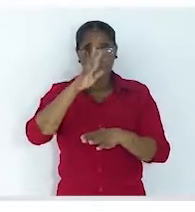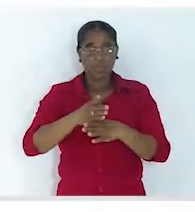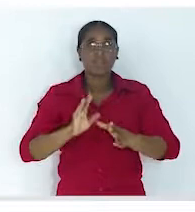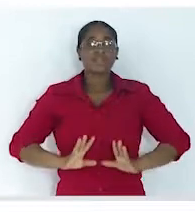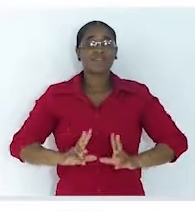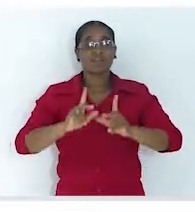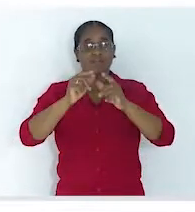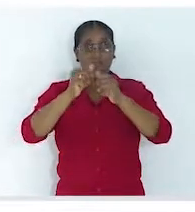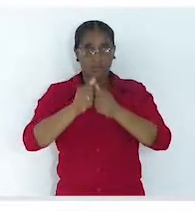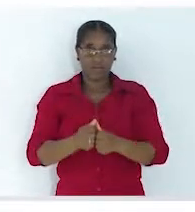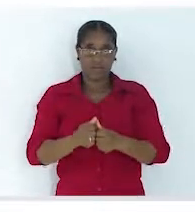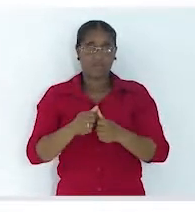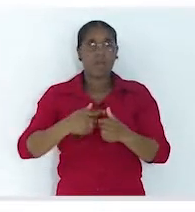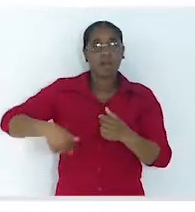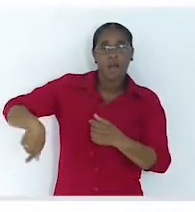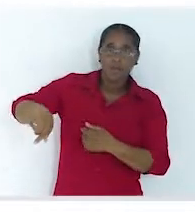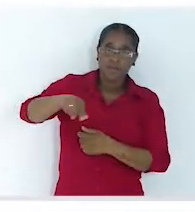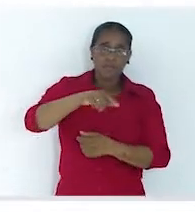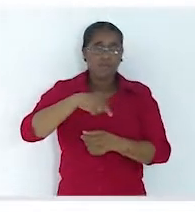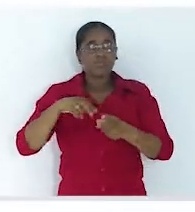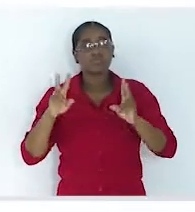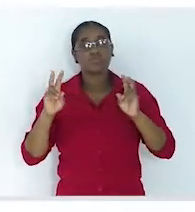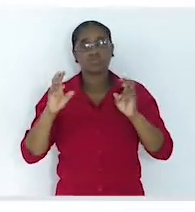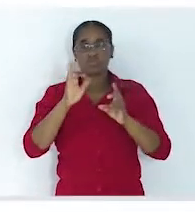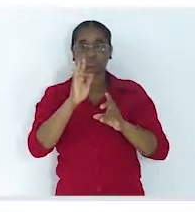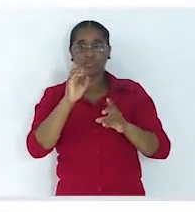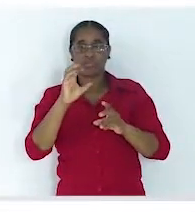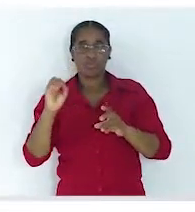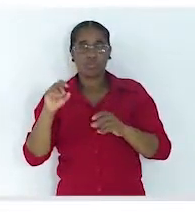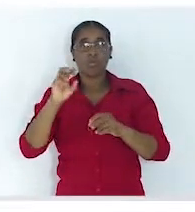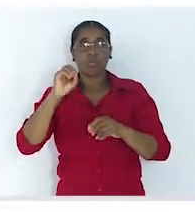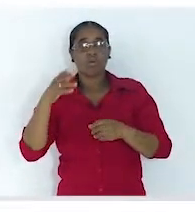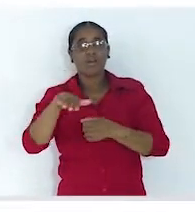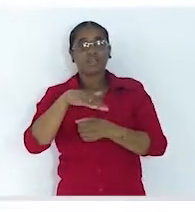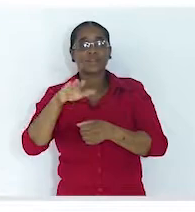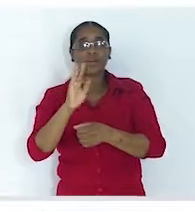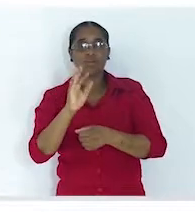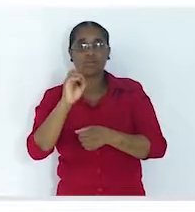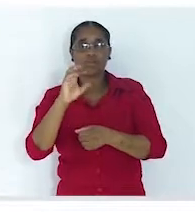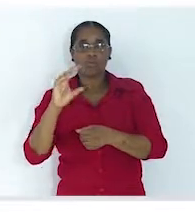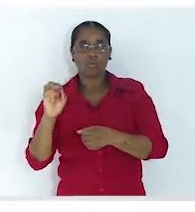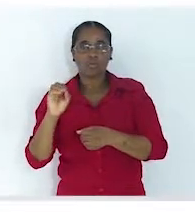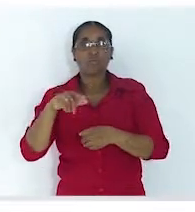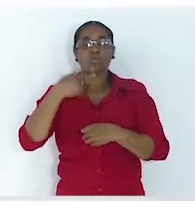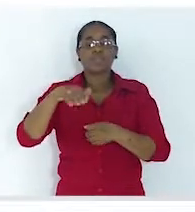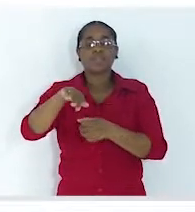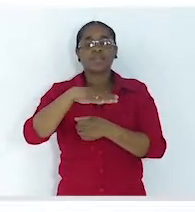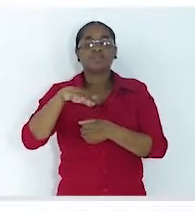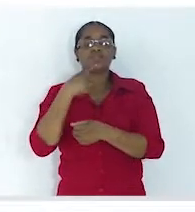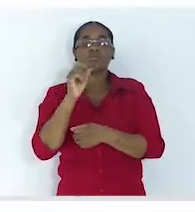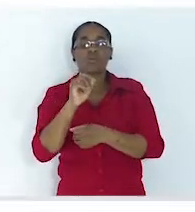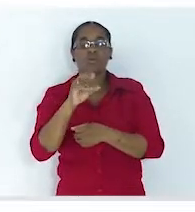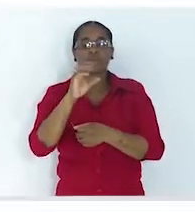Desenvolve à volta do conteúdo-foco, ou então da ação-foco, outras ações que nós chamamos de